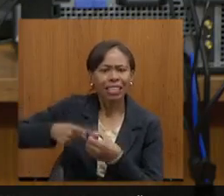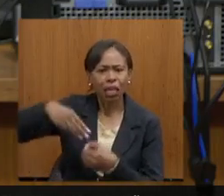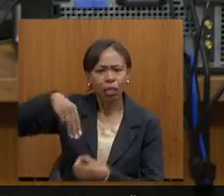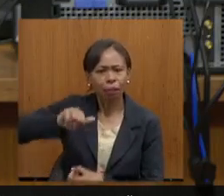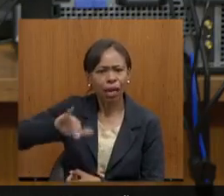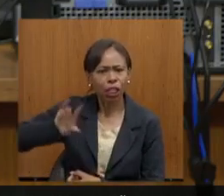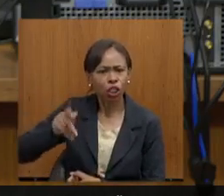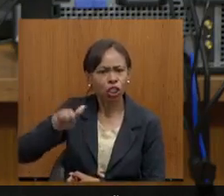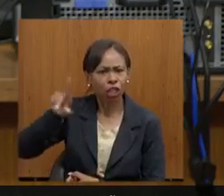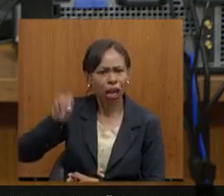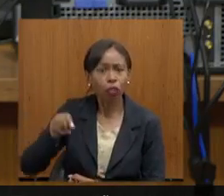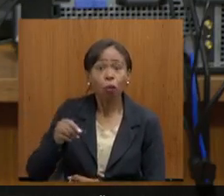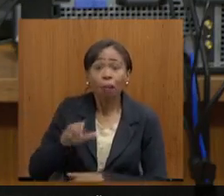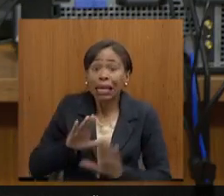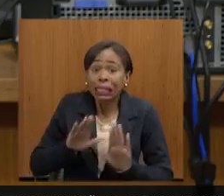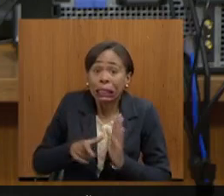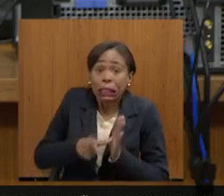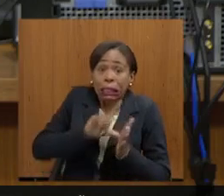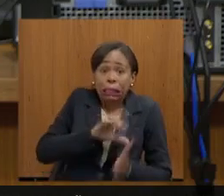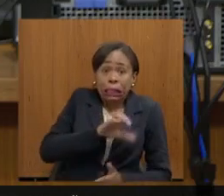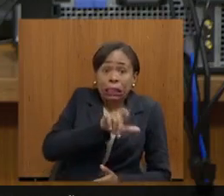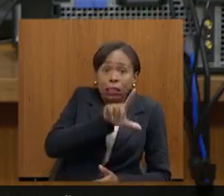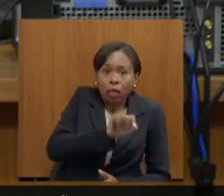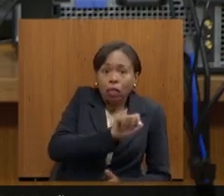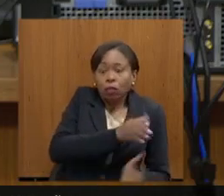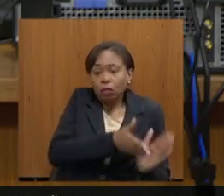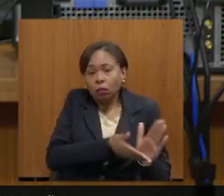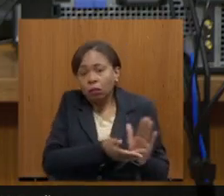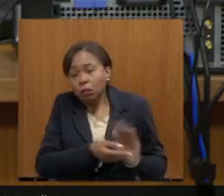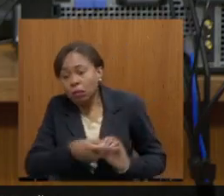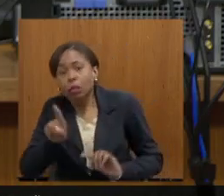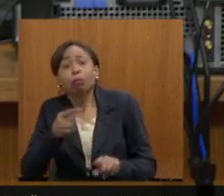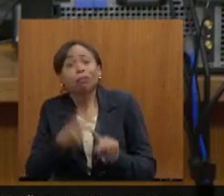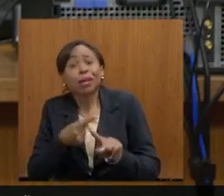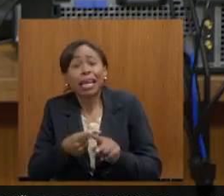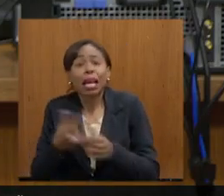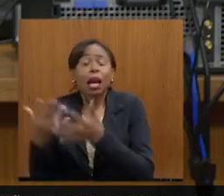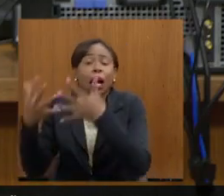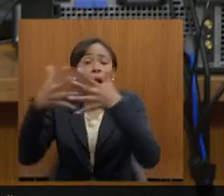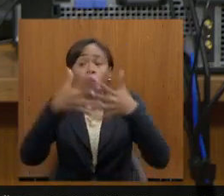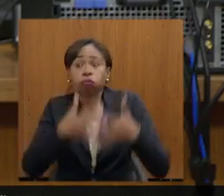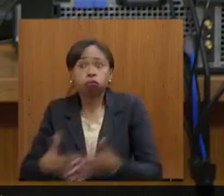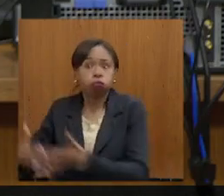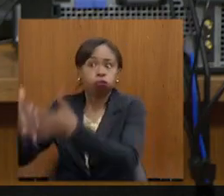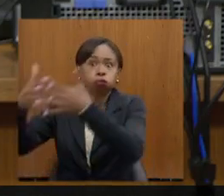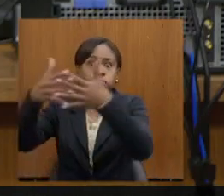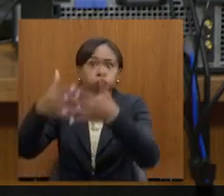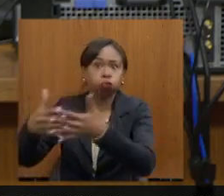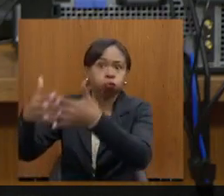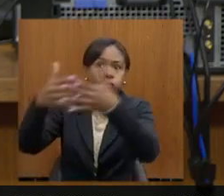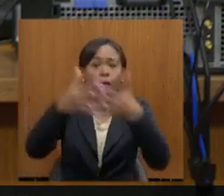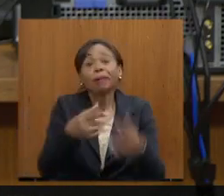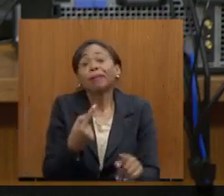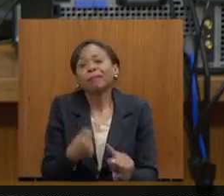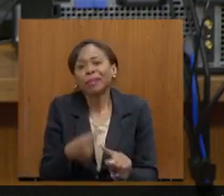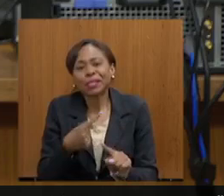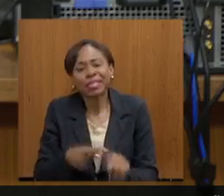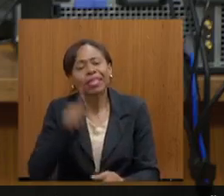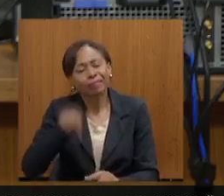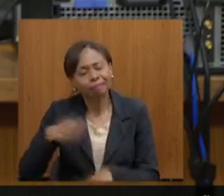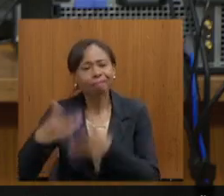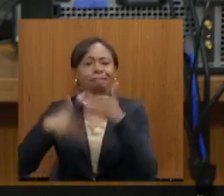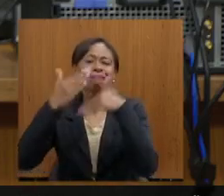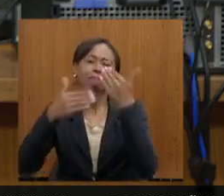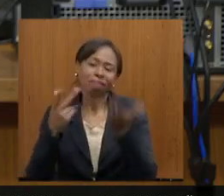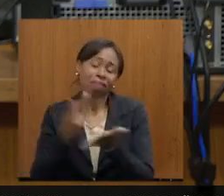sair mais cedo porque é muito caminhão esse tem caminhão transportando é por causa de movimento tá acontecendo Oi e eu